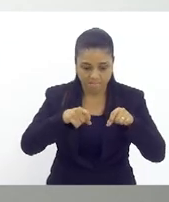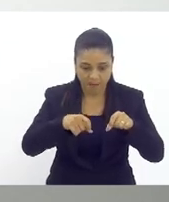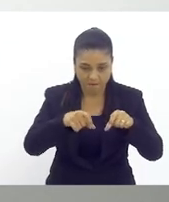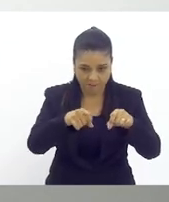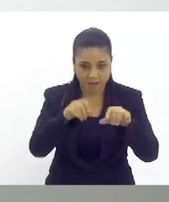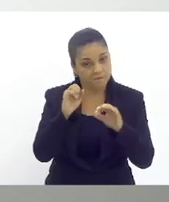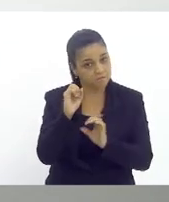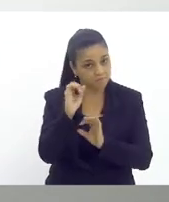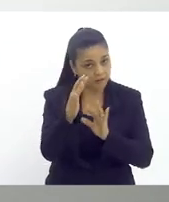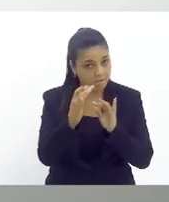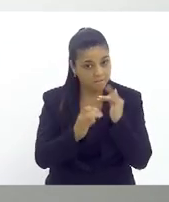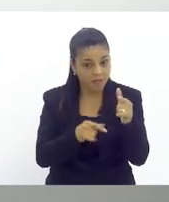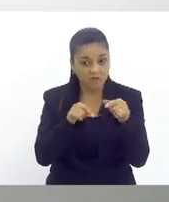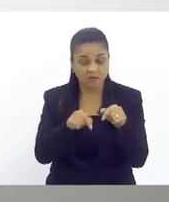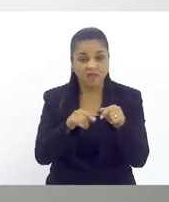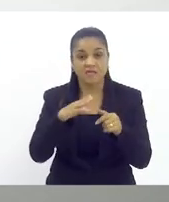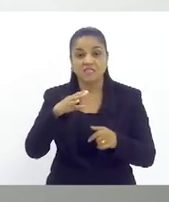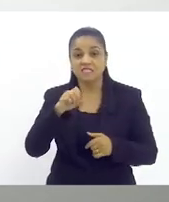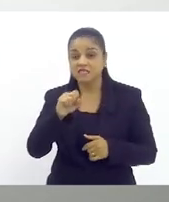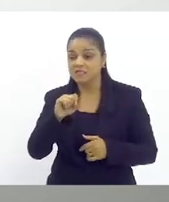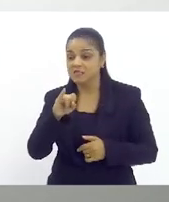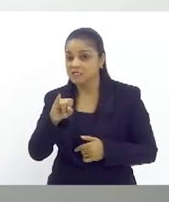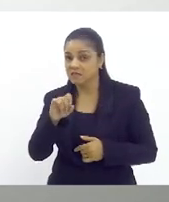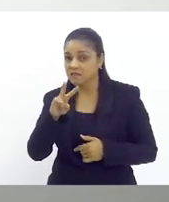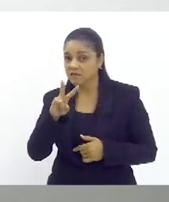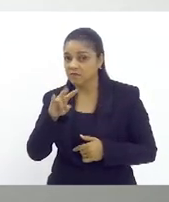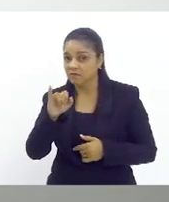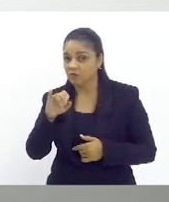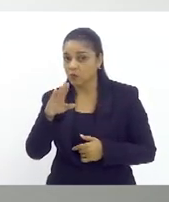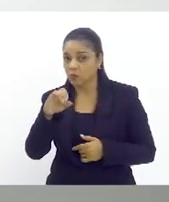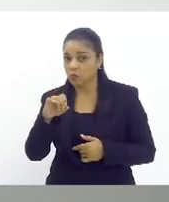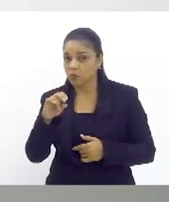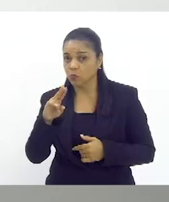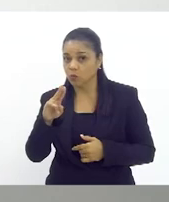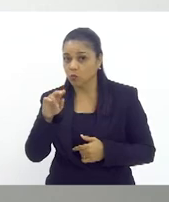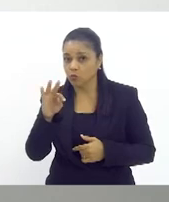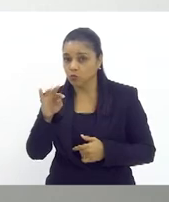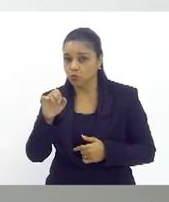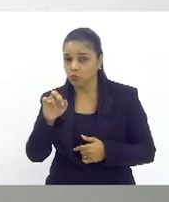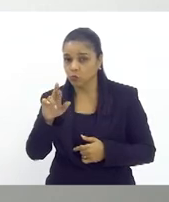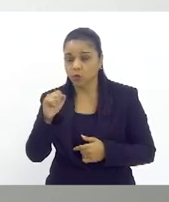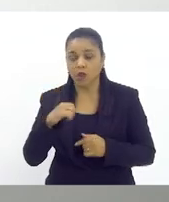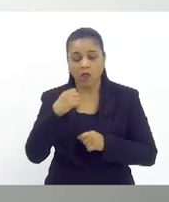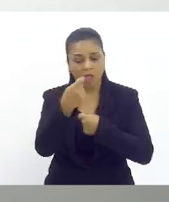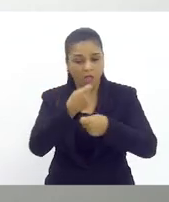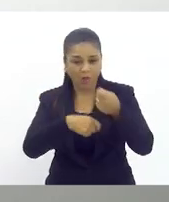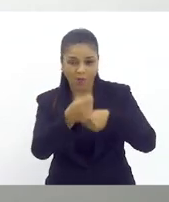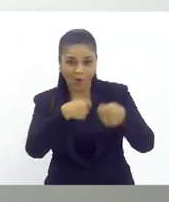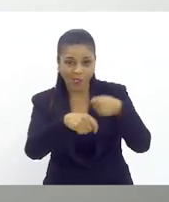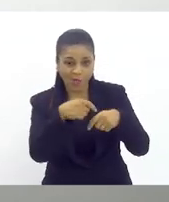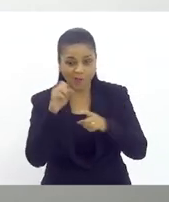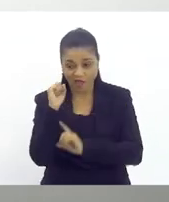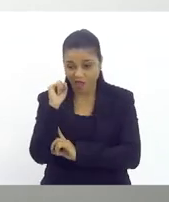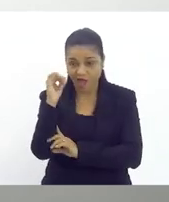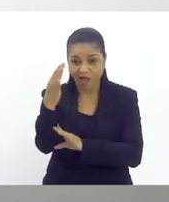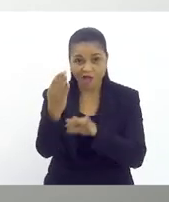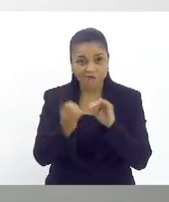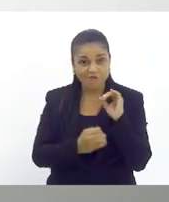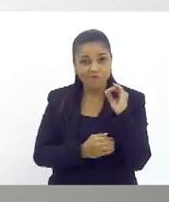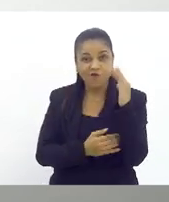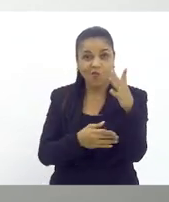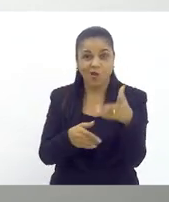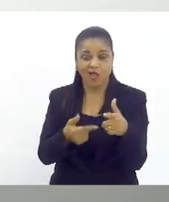devia chamar silvicultura Econômica né diferente a floresta entrando aí confunde muito